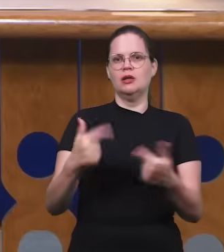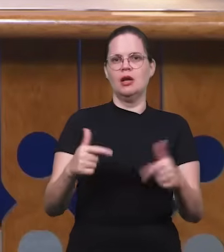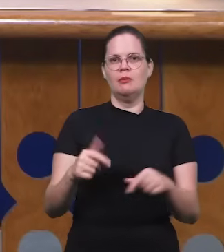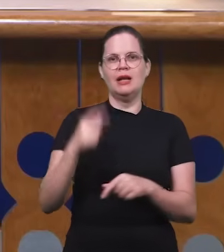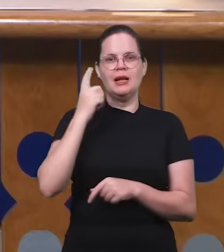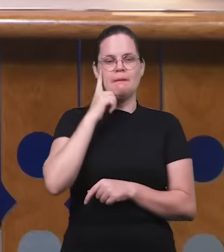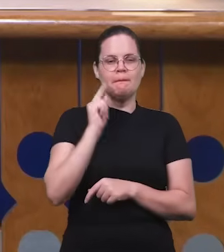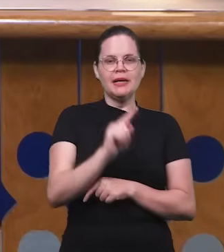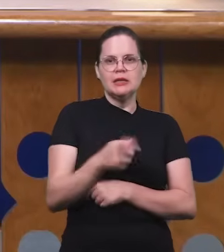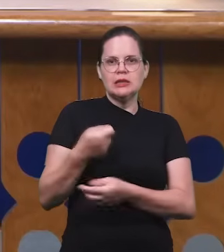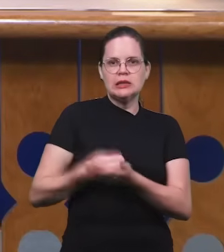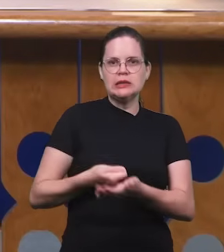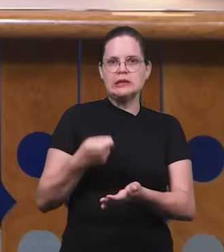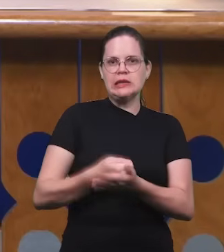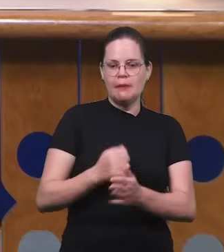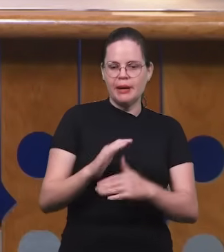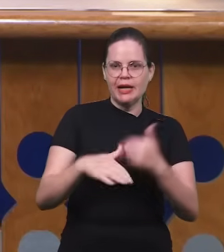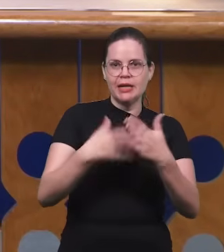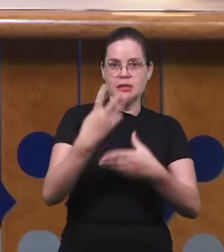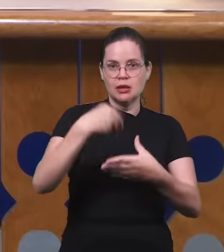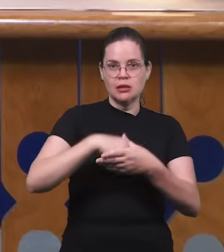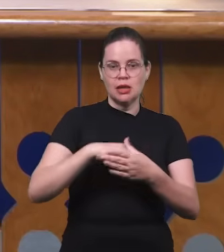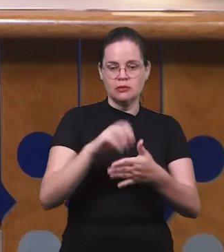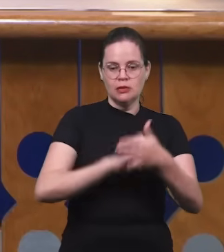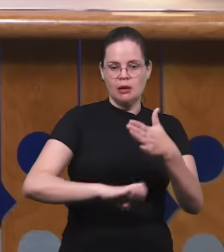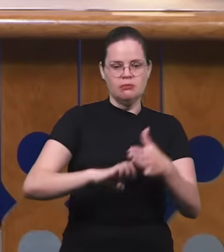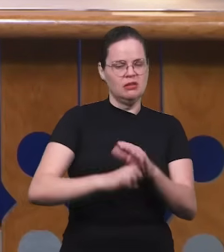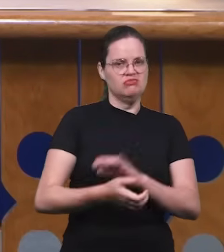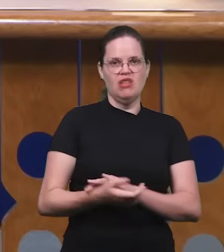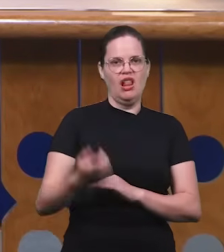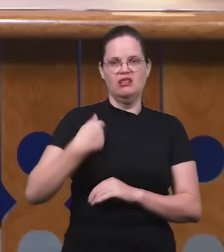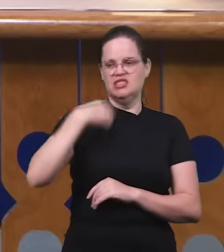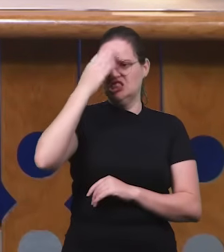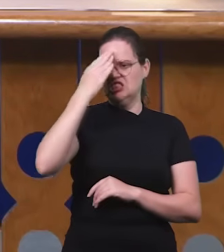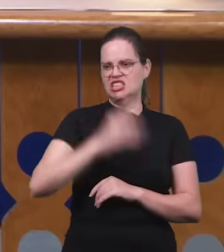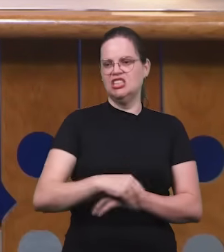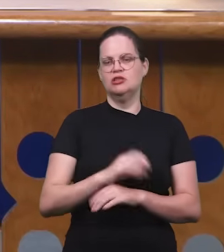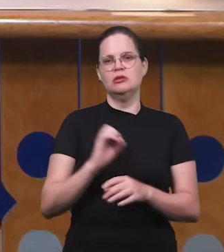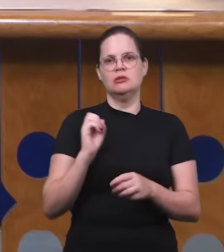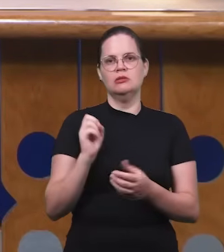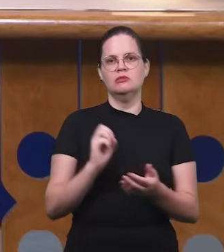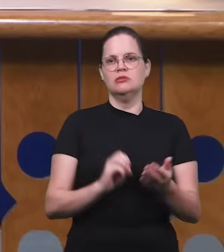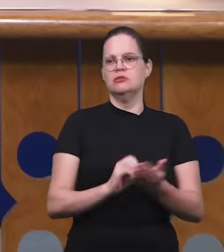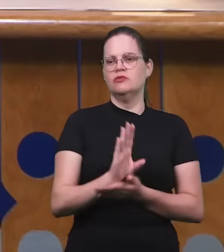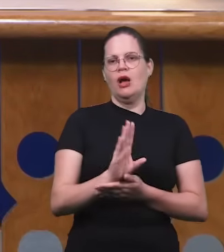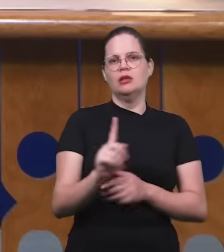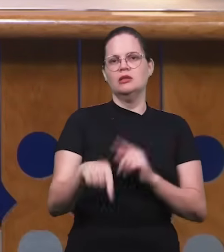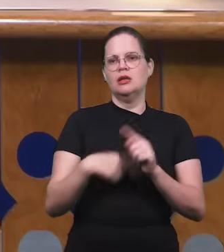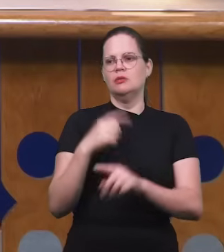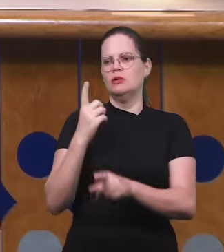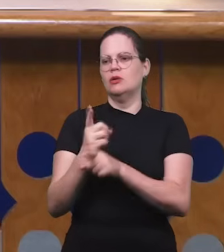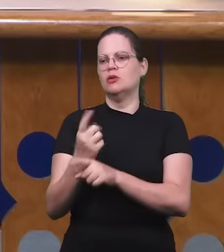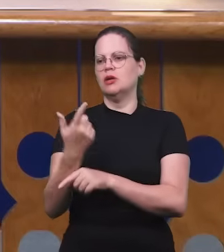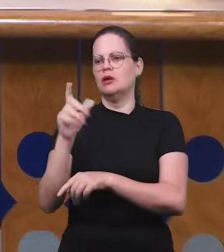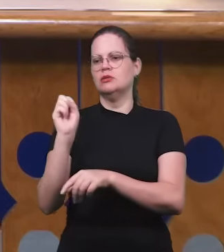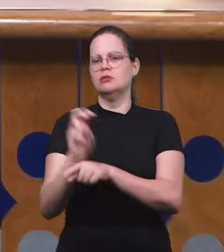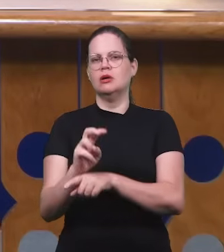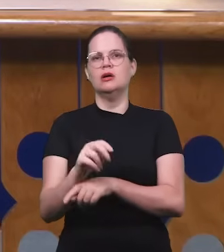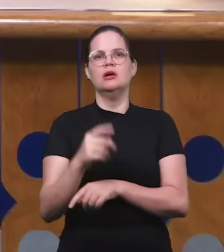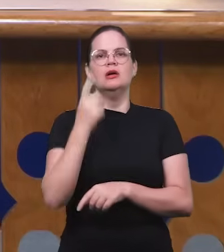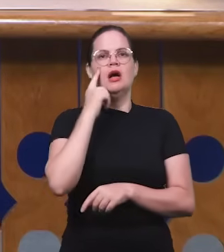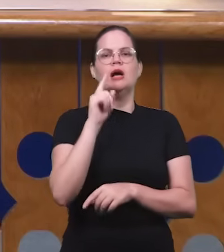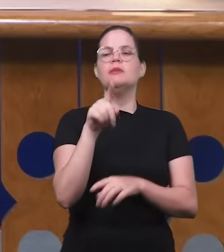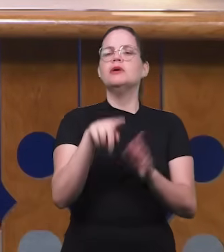dela perseverar ali, daqui a pouco ela desiste, aí você encontra, você está fazendo o que agora? Não, eu saí